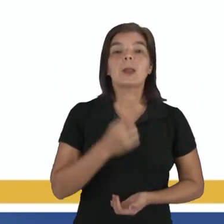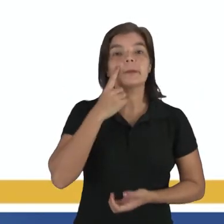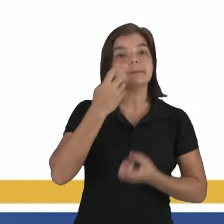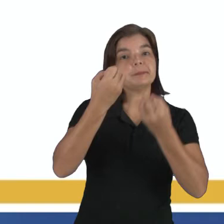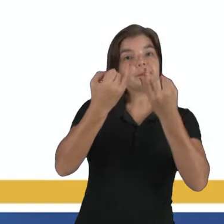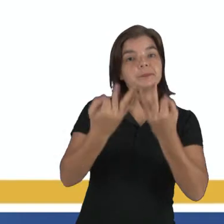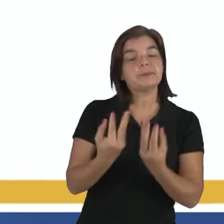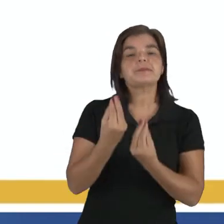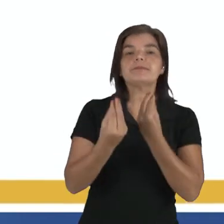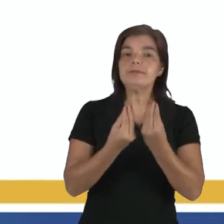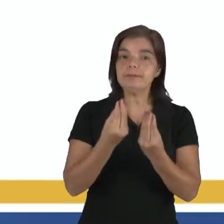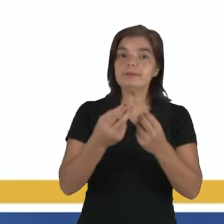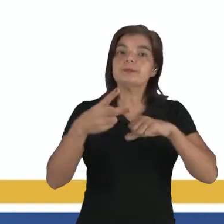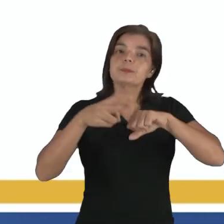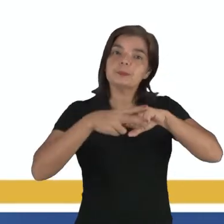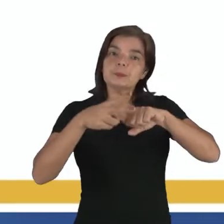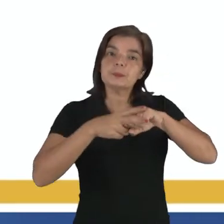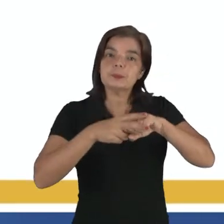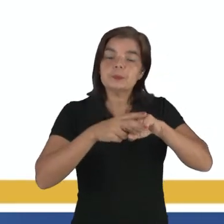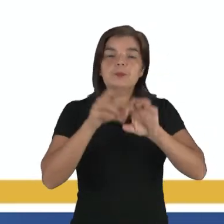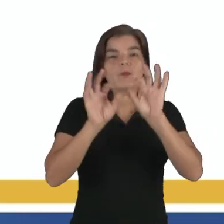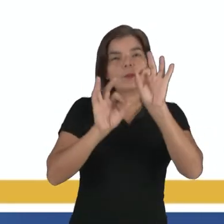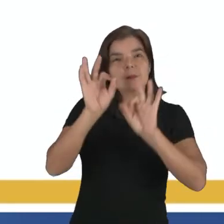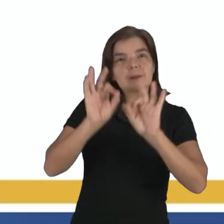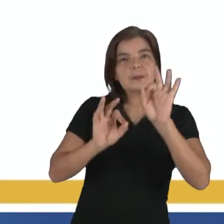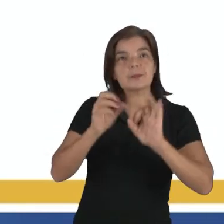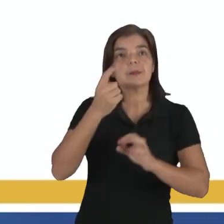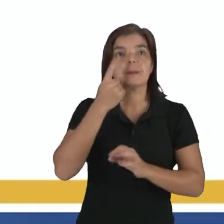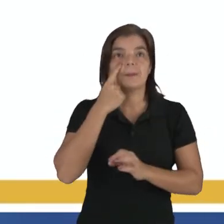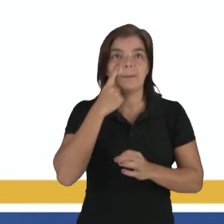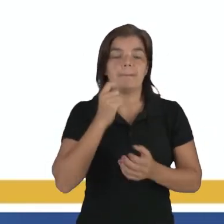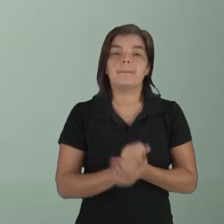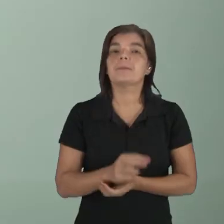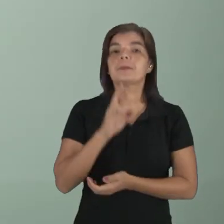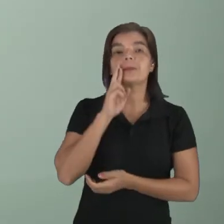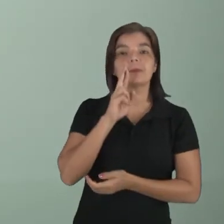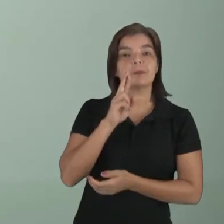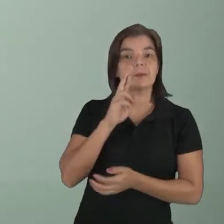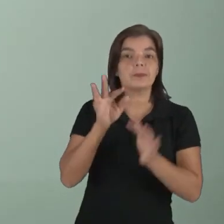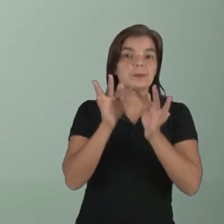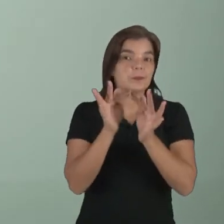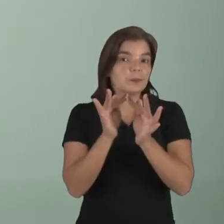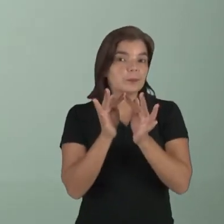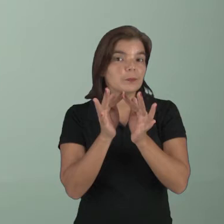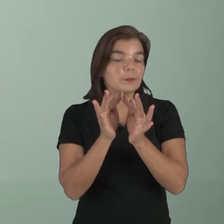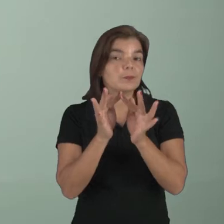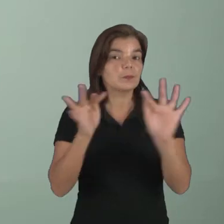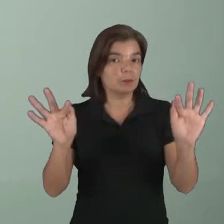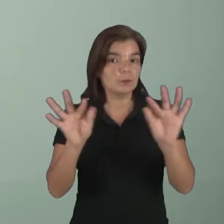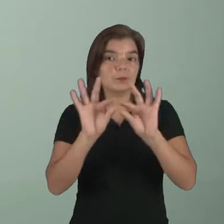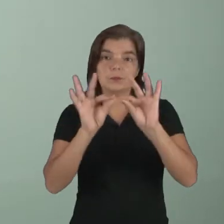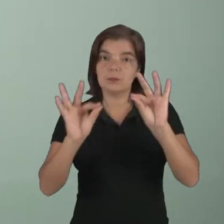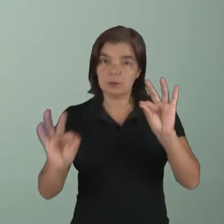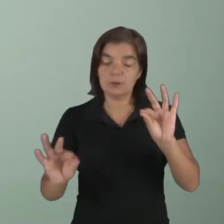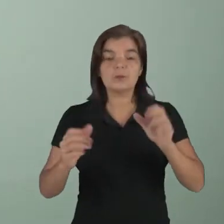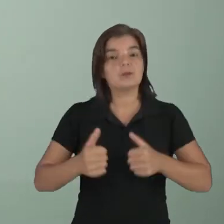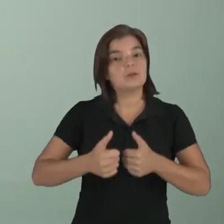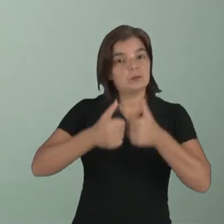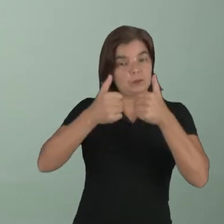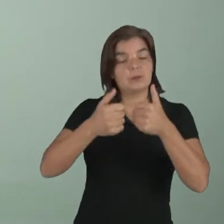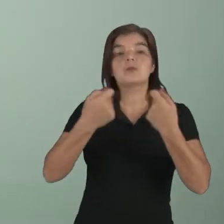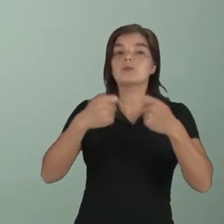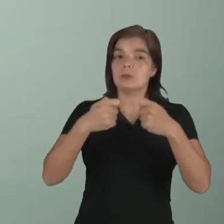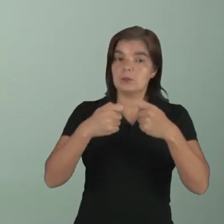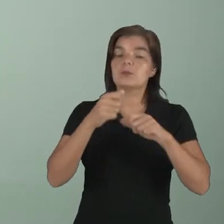Vamos falar um pouquinho ainda sobre as conjugações verbais? Então, a gente acabou de ver que nas respostas longas e positivas, o nosso verbo tem que sofrer